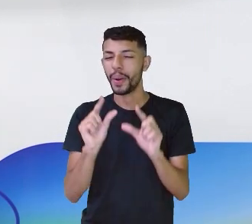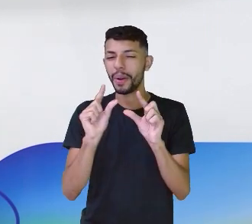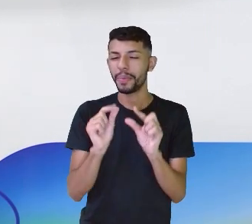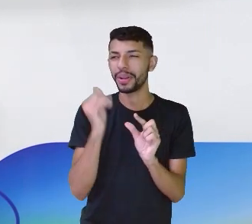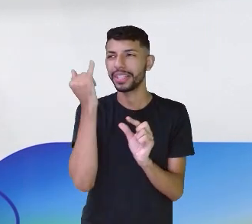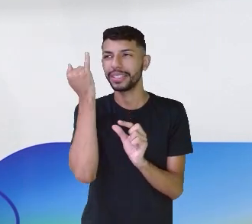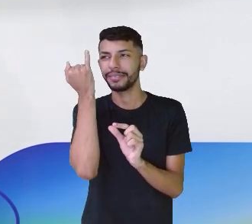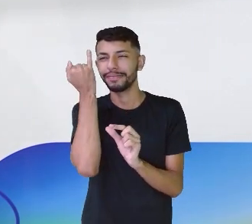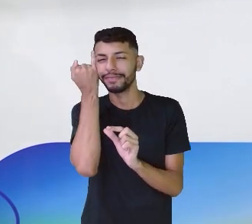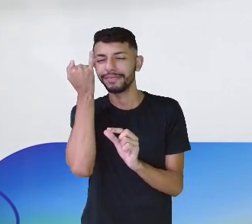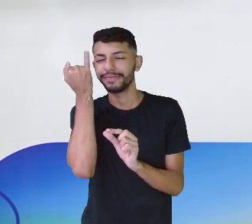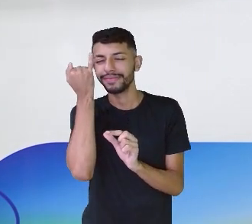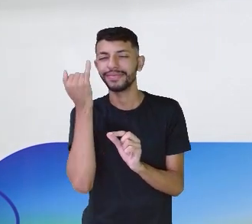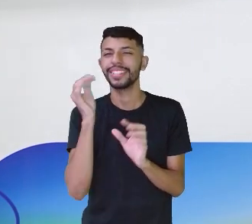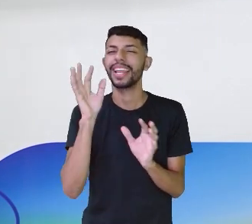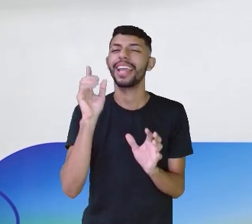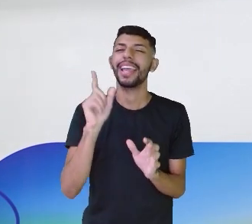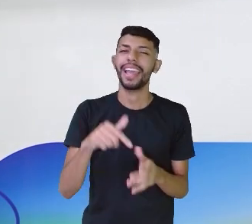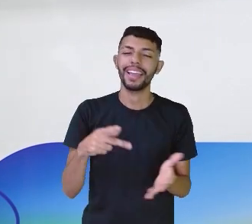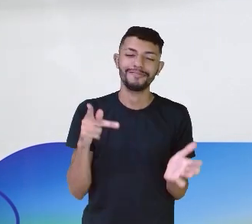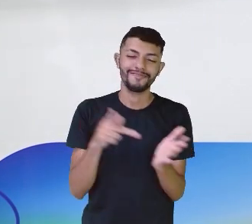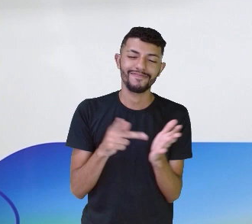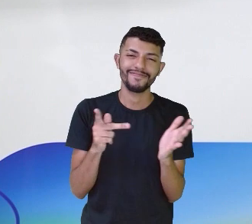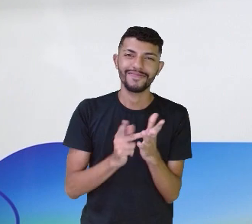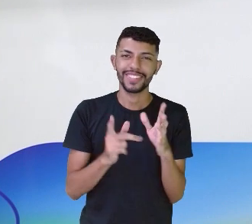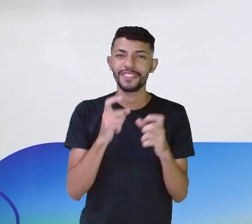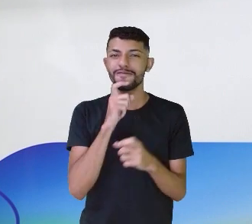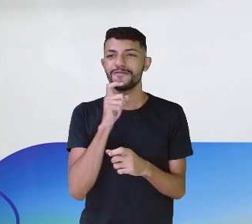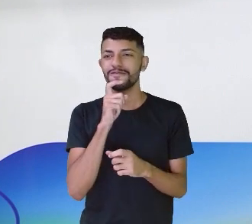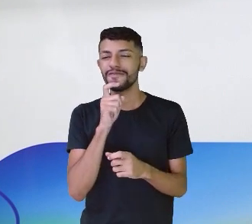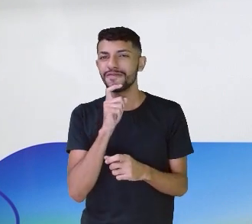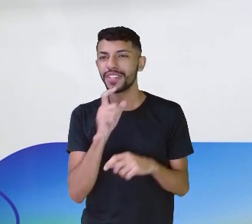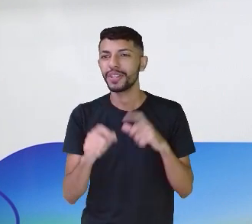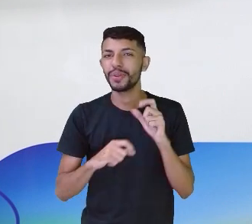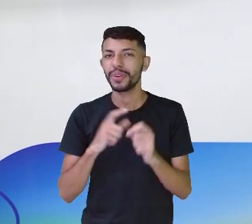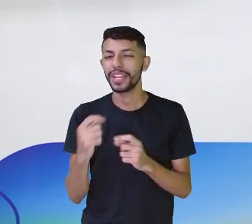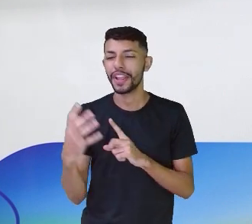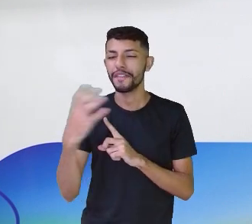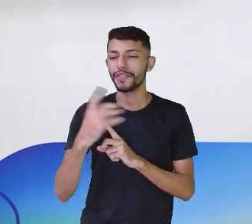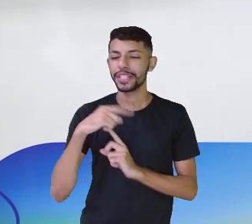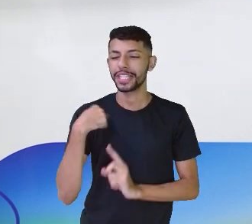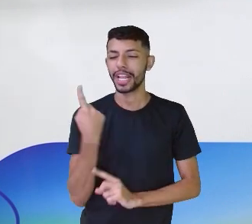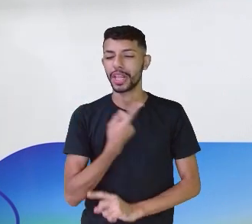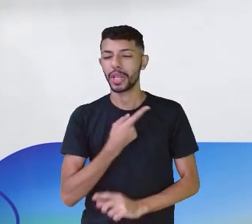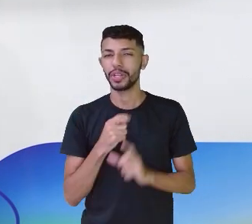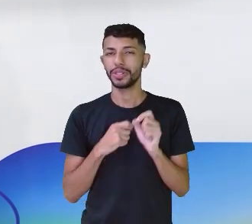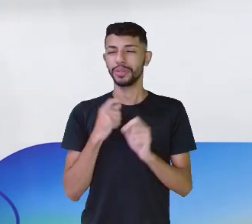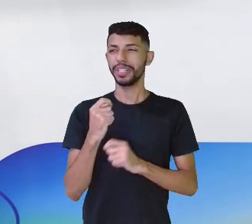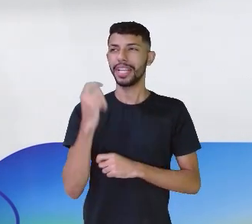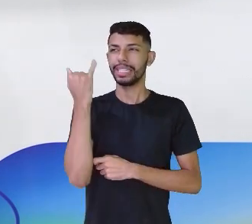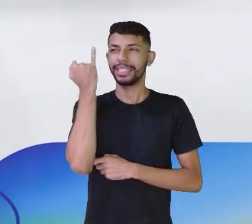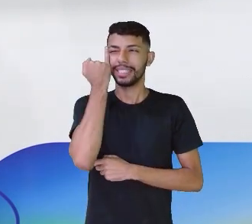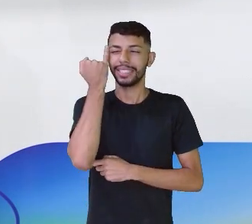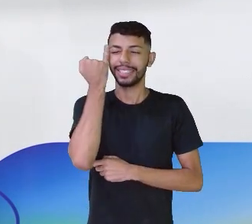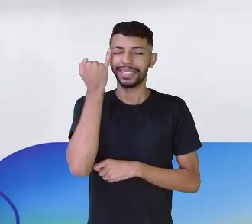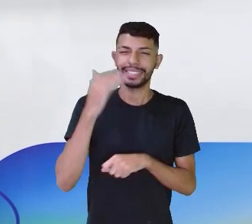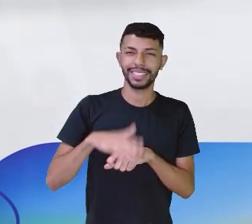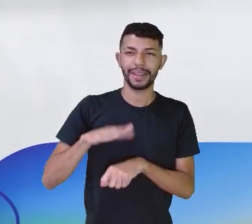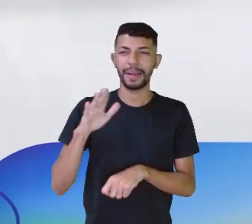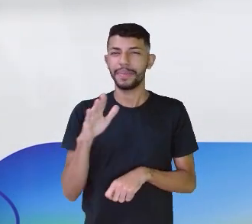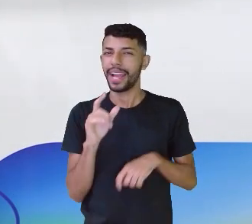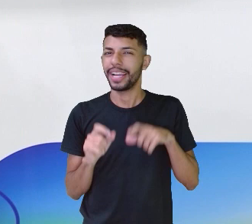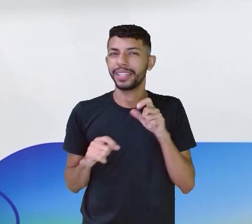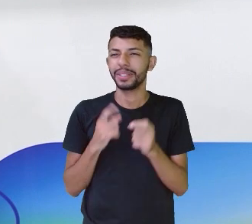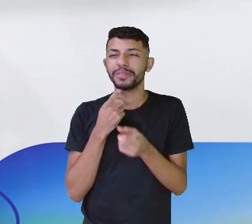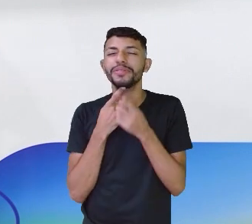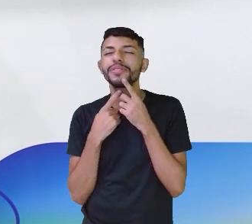né? Realmente o frio deixa a gente com um pouco mais de preguiça, né? Assim, aquela vontade